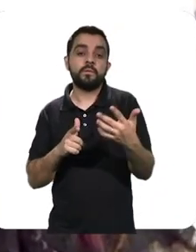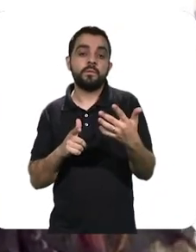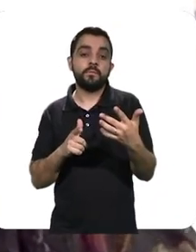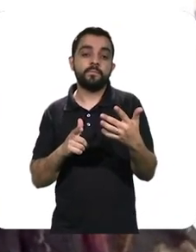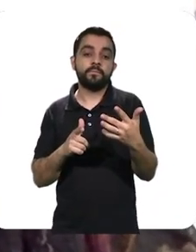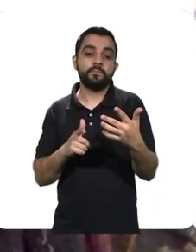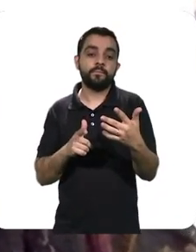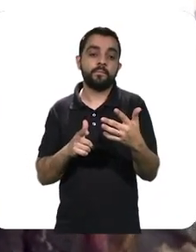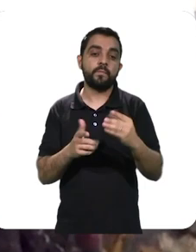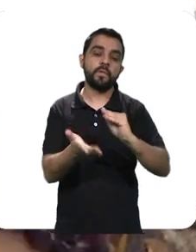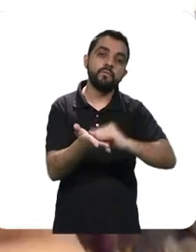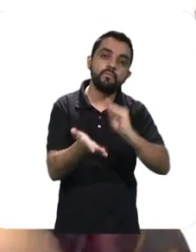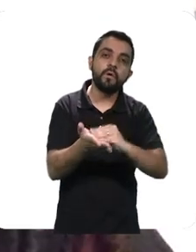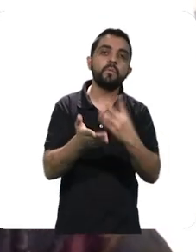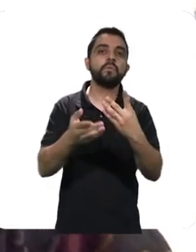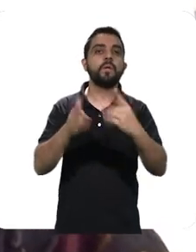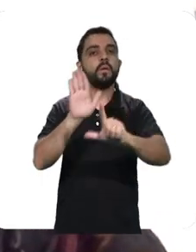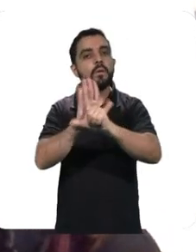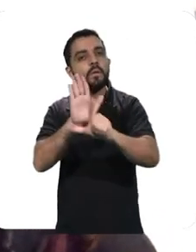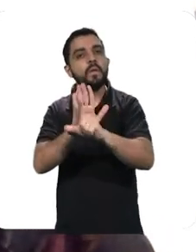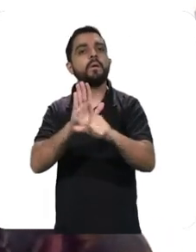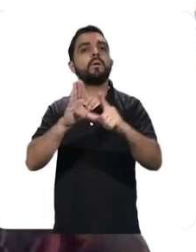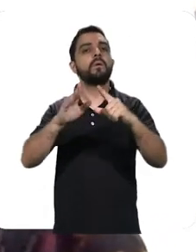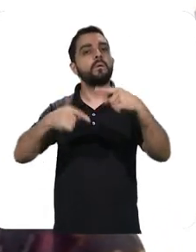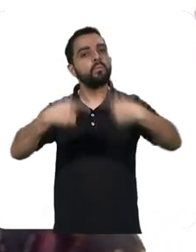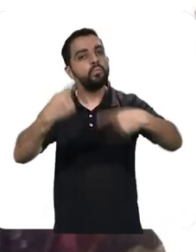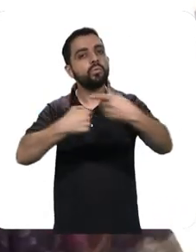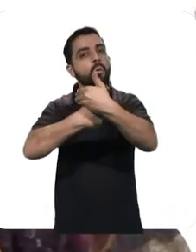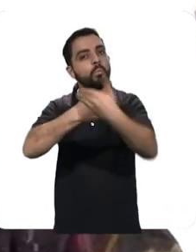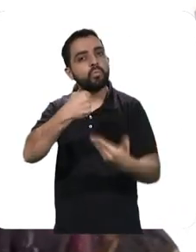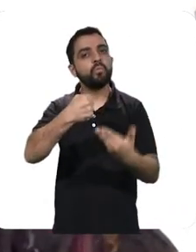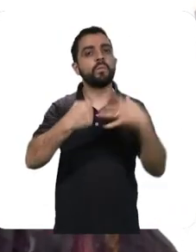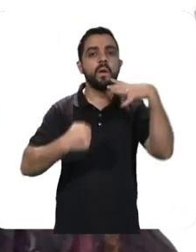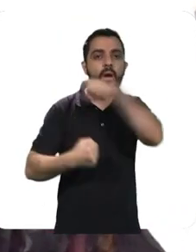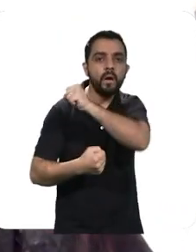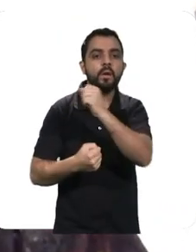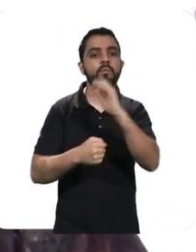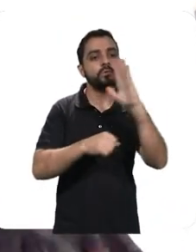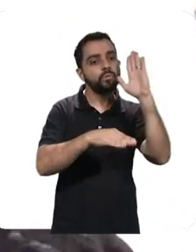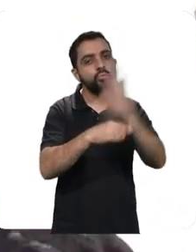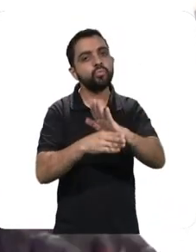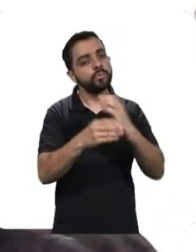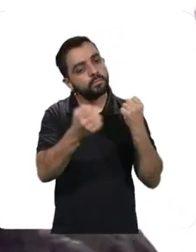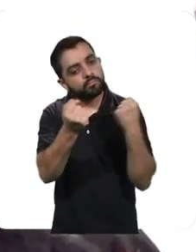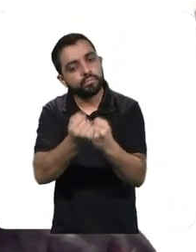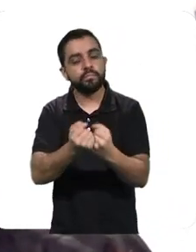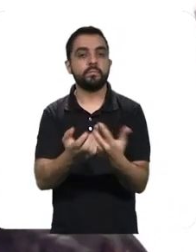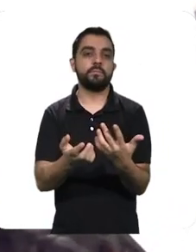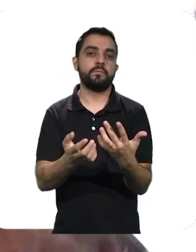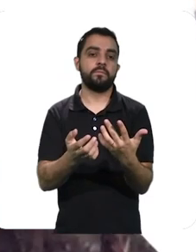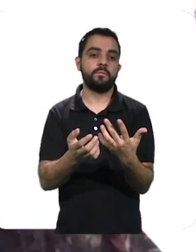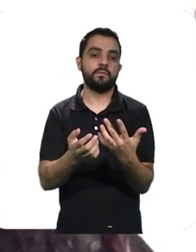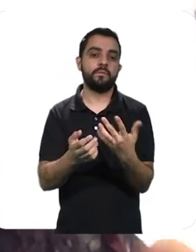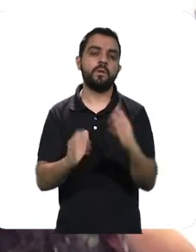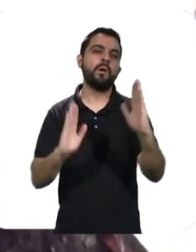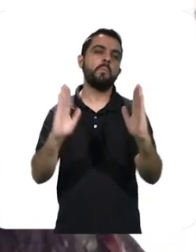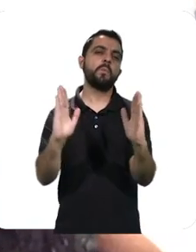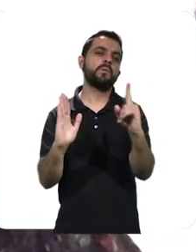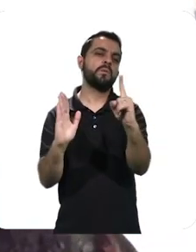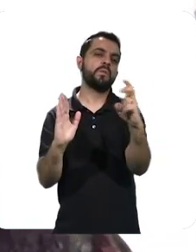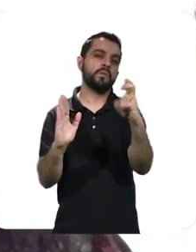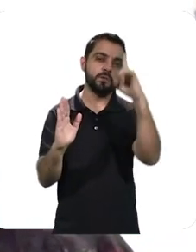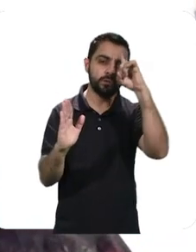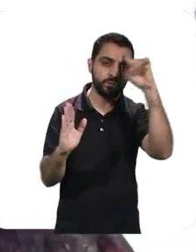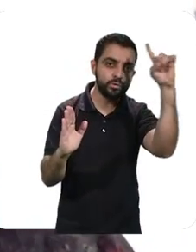problema, uma questão é de falta de uma política pública mais ágil, que a gente já tem aí